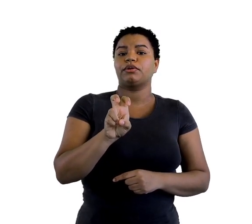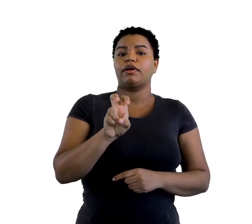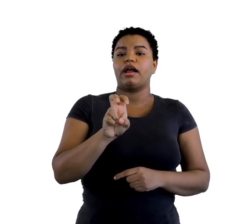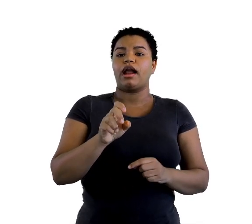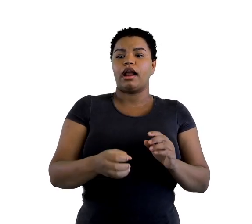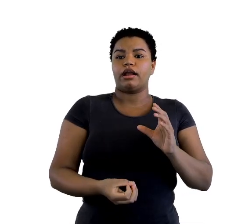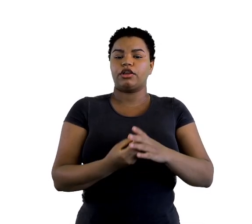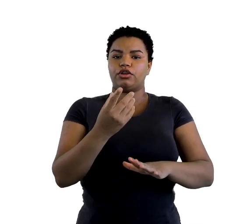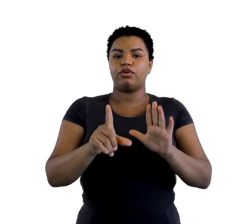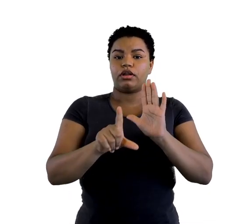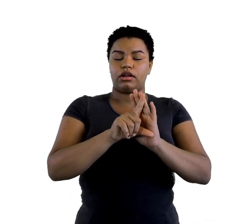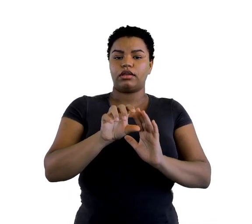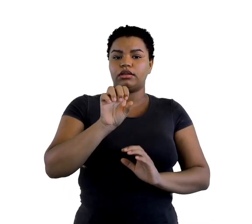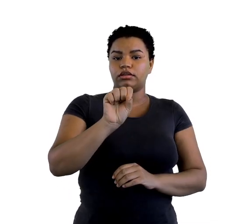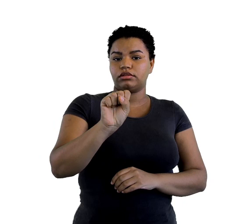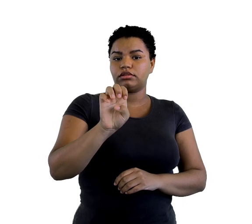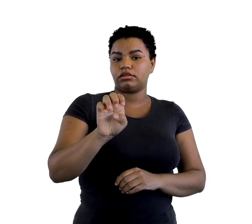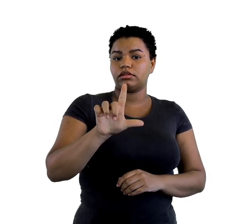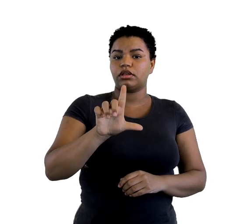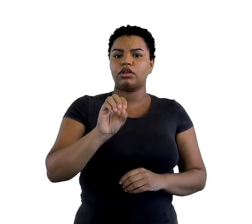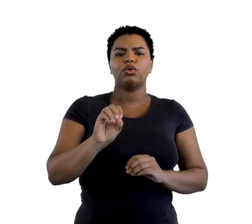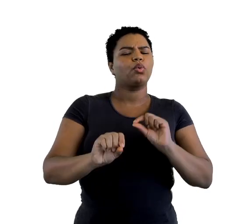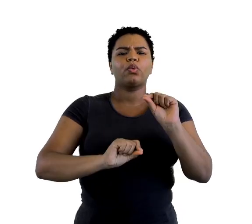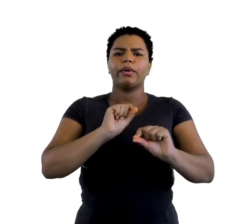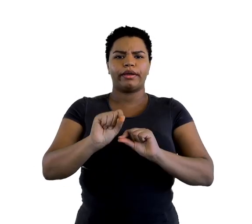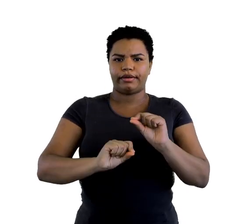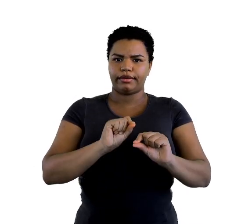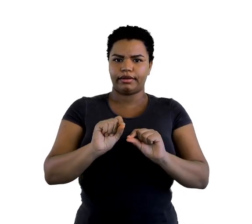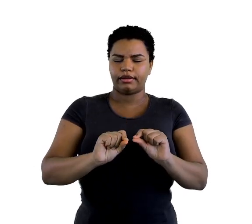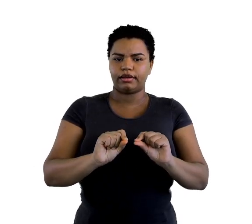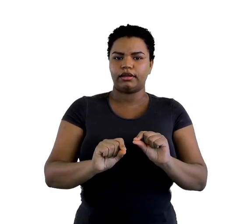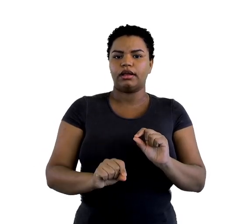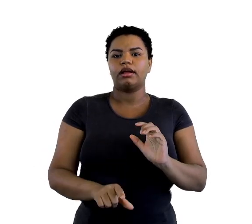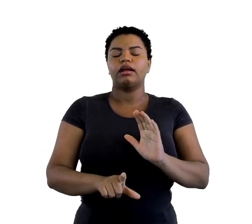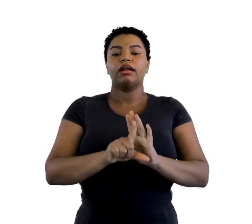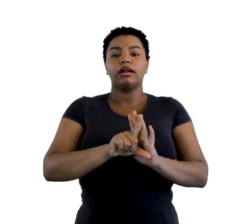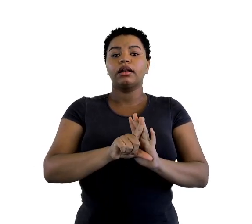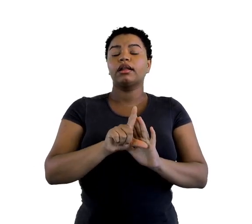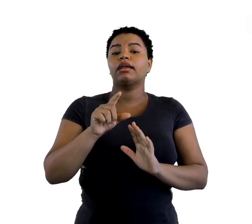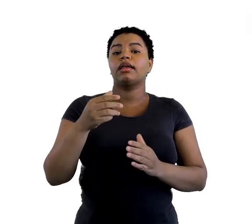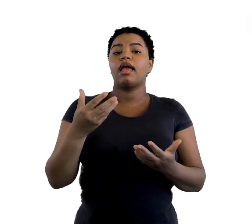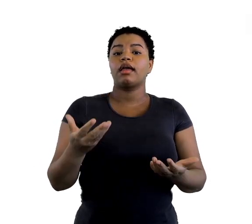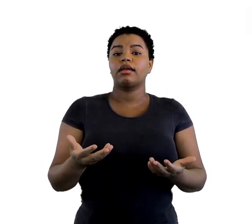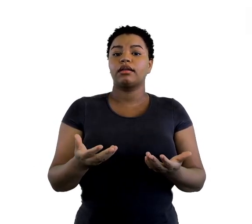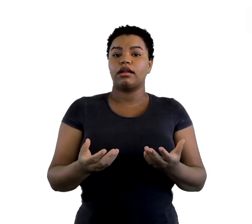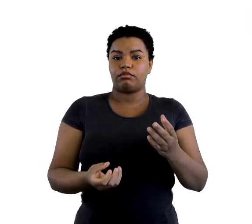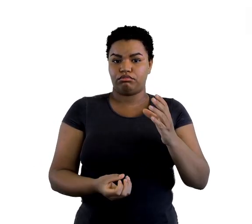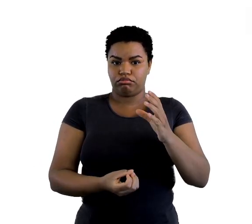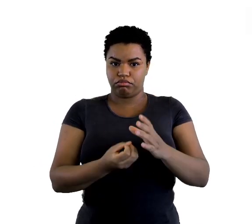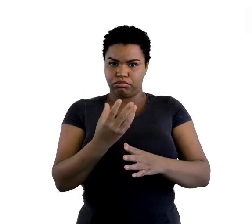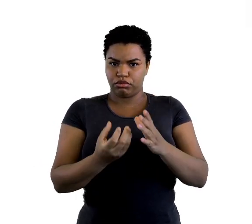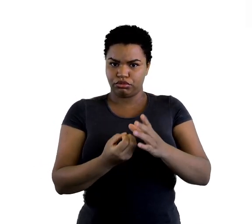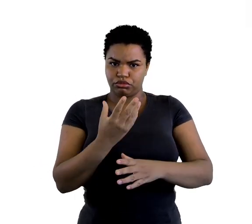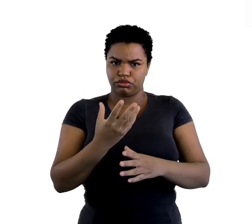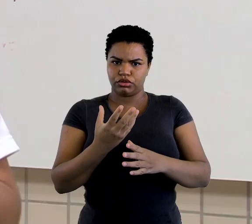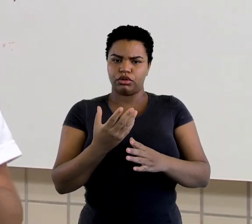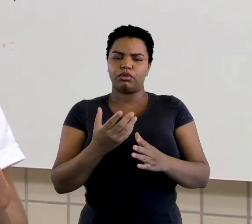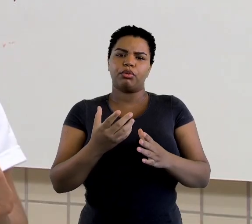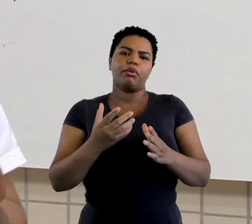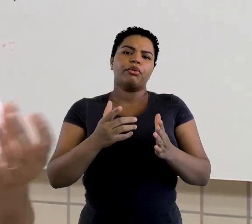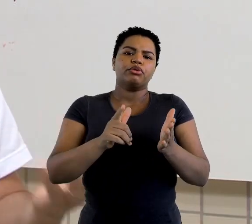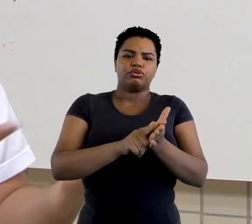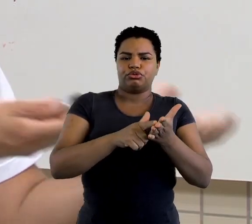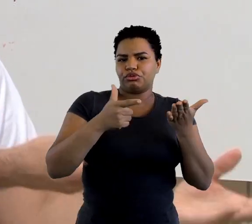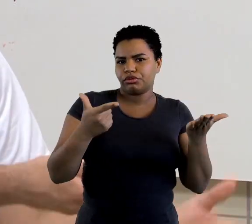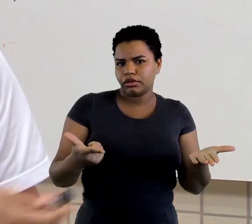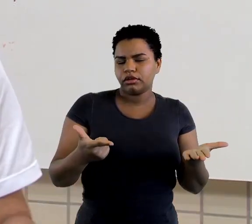Selo. O que seria a Lei do Selo, professor? A Lei do Selo seria um imposto sobre qualquer produção jornalística